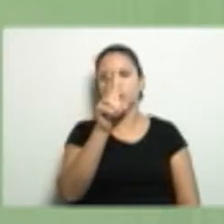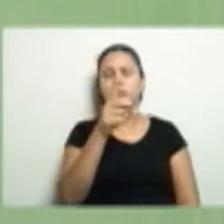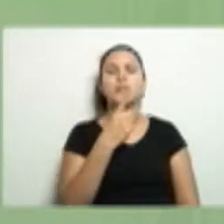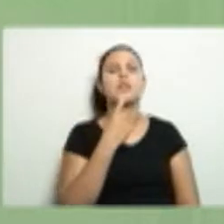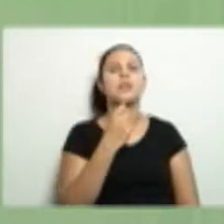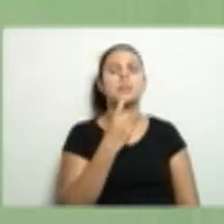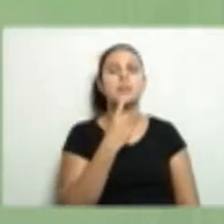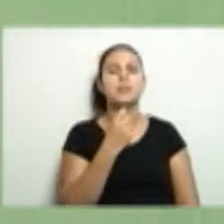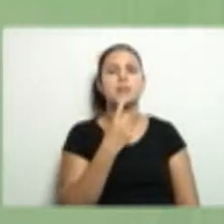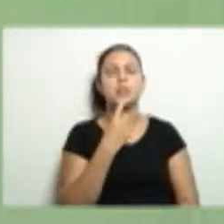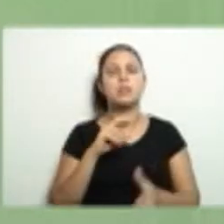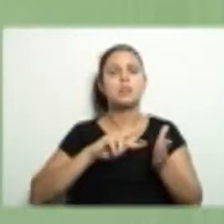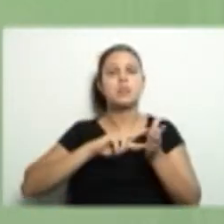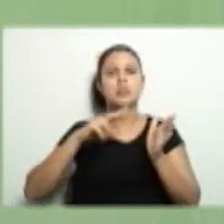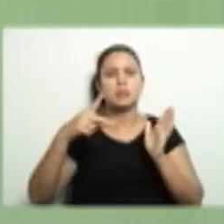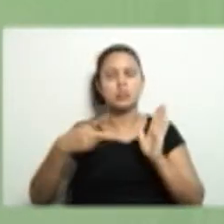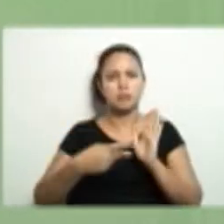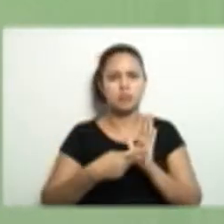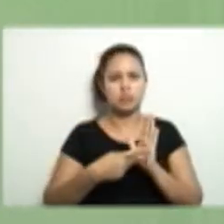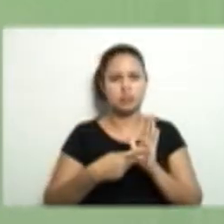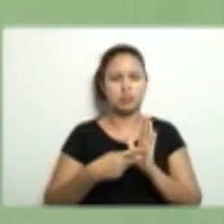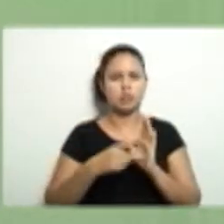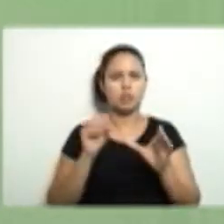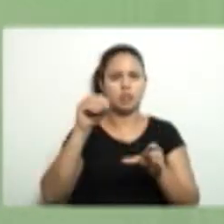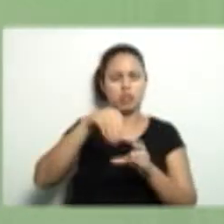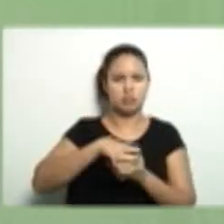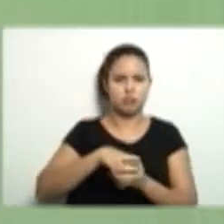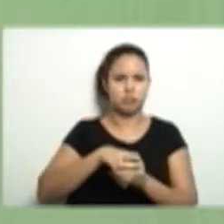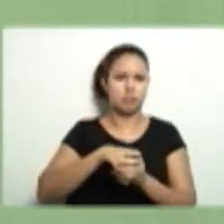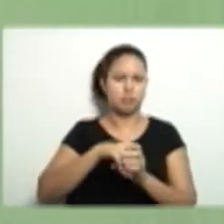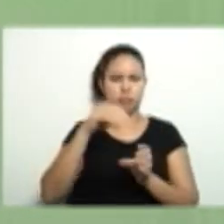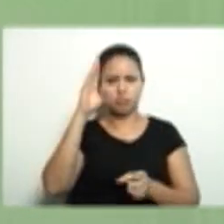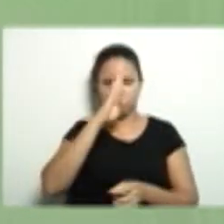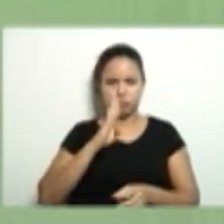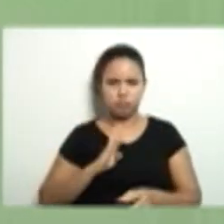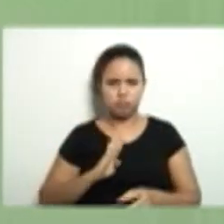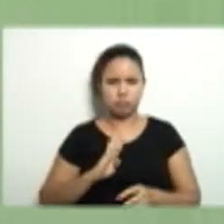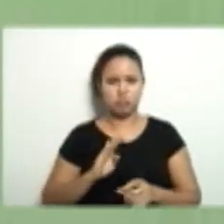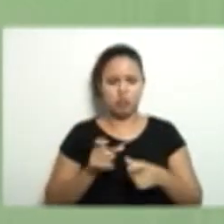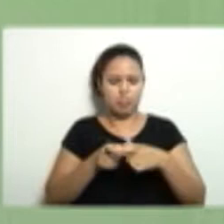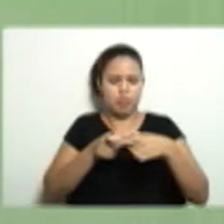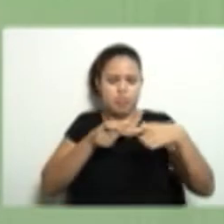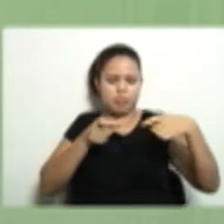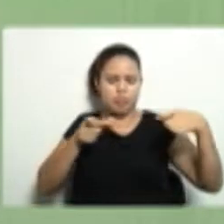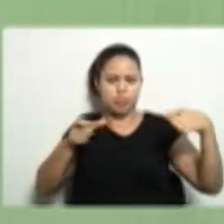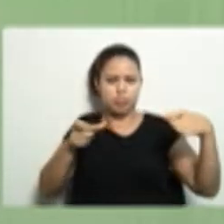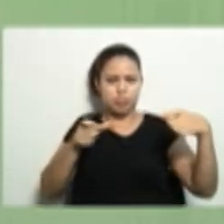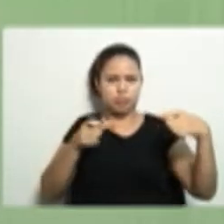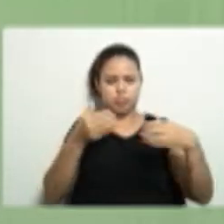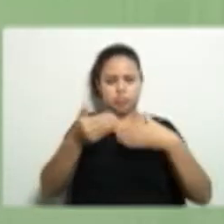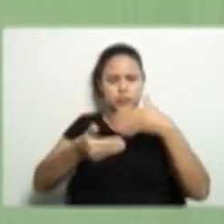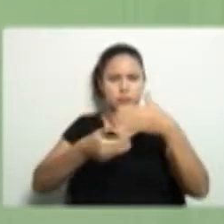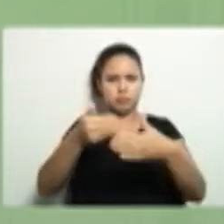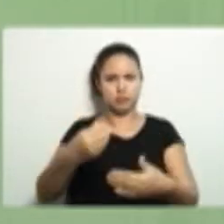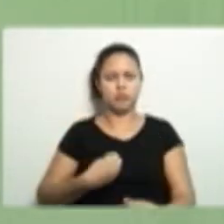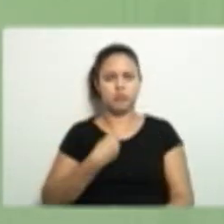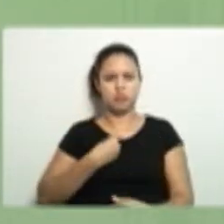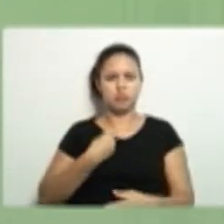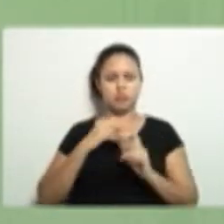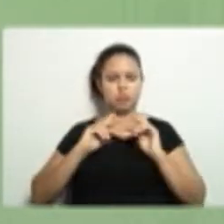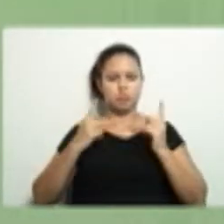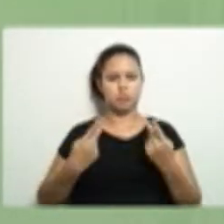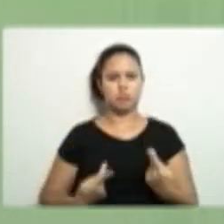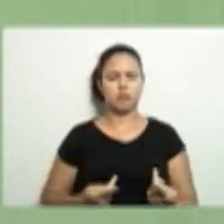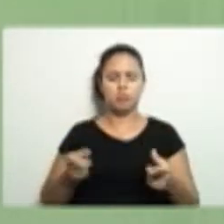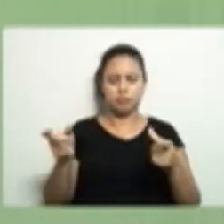então traduzindo o índice de desenvolvimento humano muito baixo. A gente vê alguns destaques, aqui está em amarelo, esse